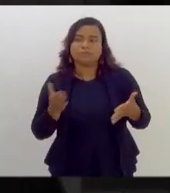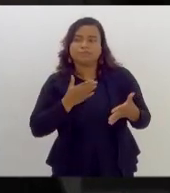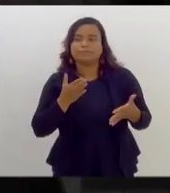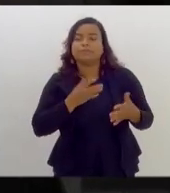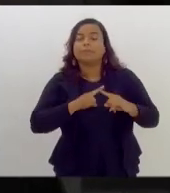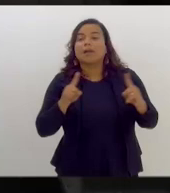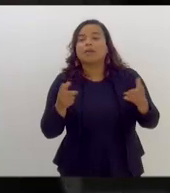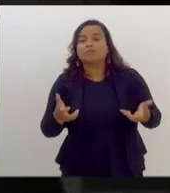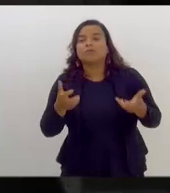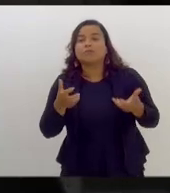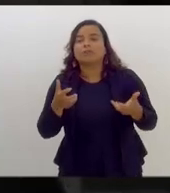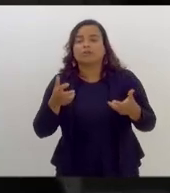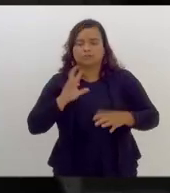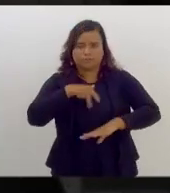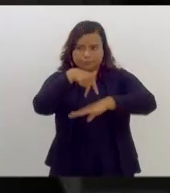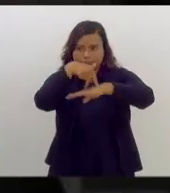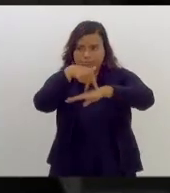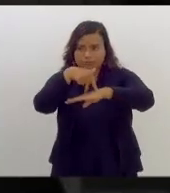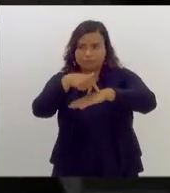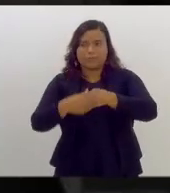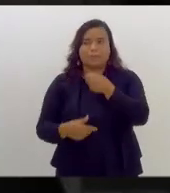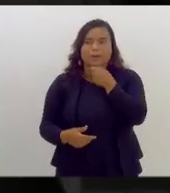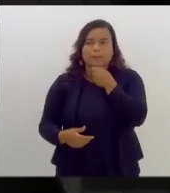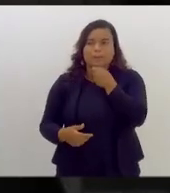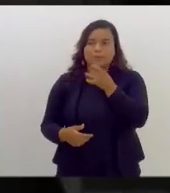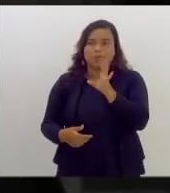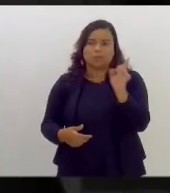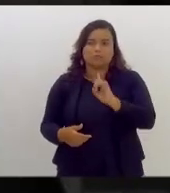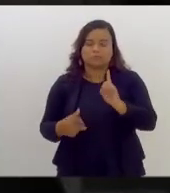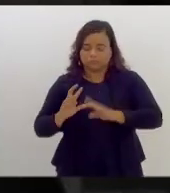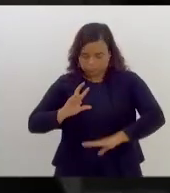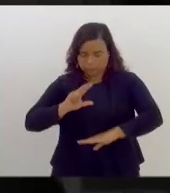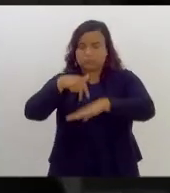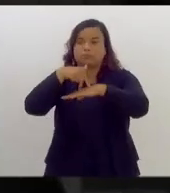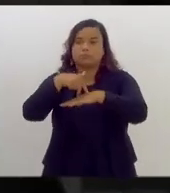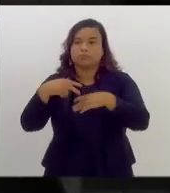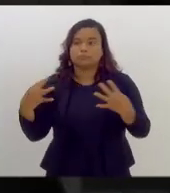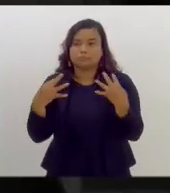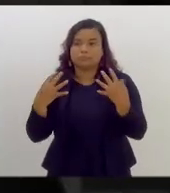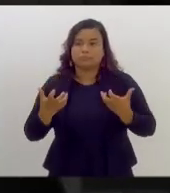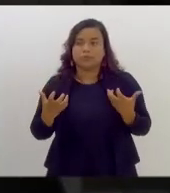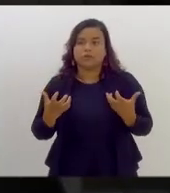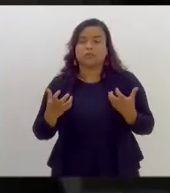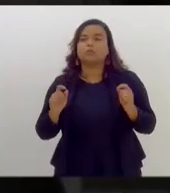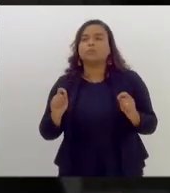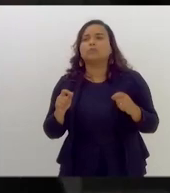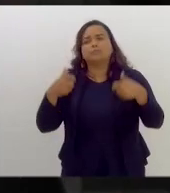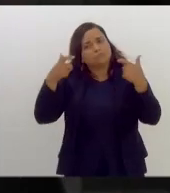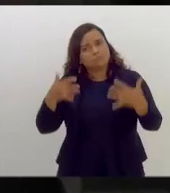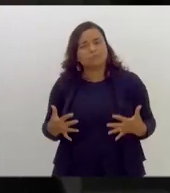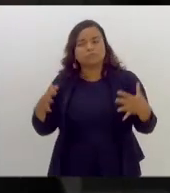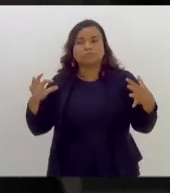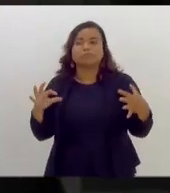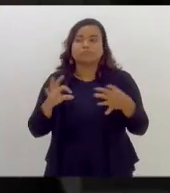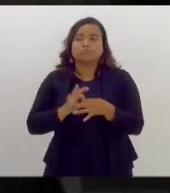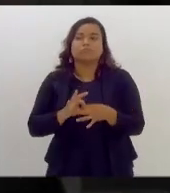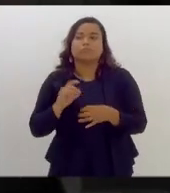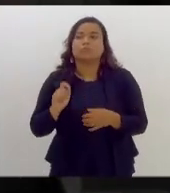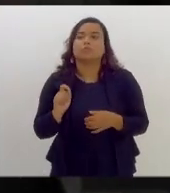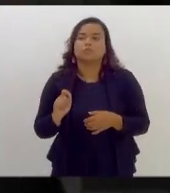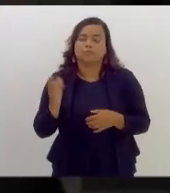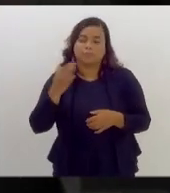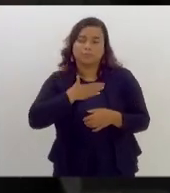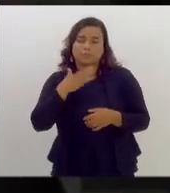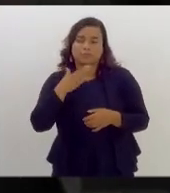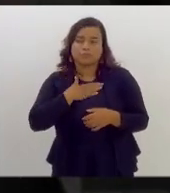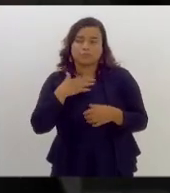quero, da tribuna, não apenas do microfone de aparte, deputado Flávio Serafini, deixar consignada a